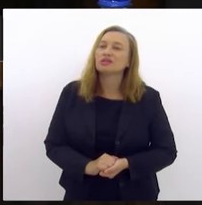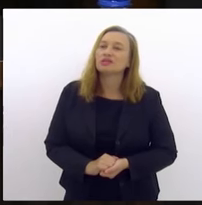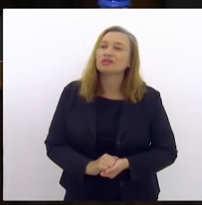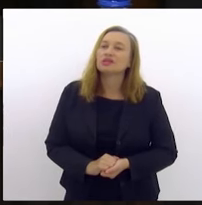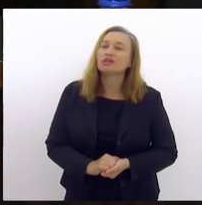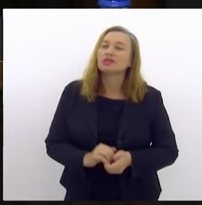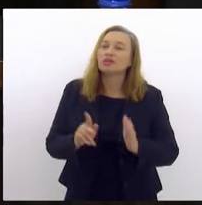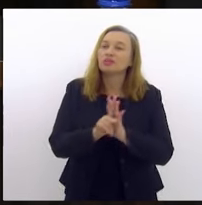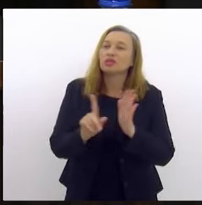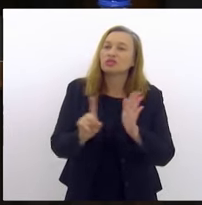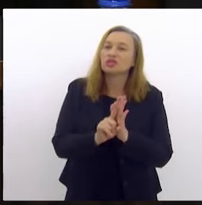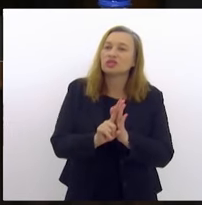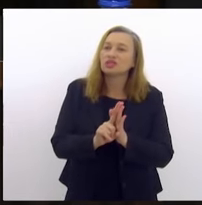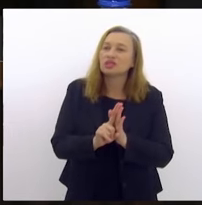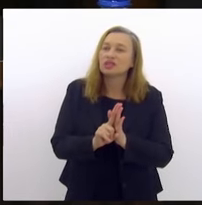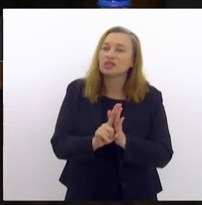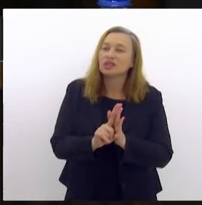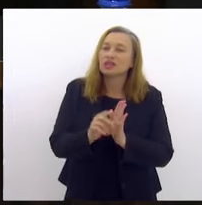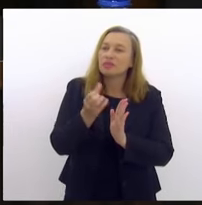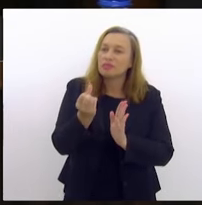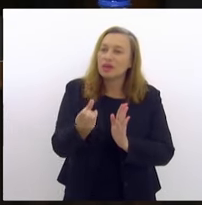2019, do projeto de lei